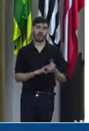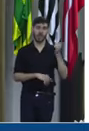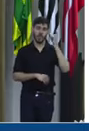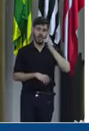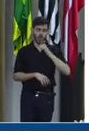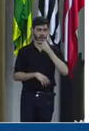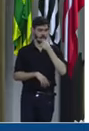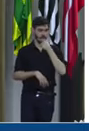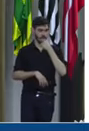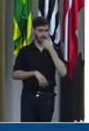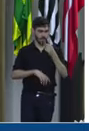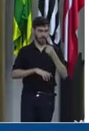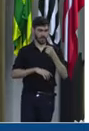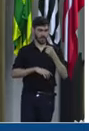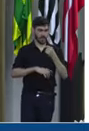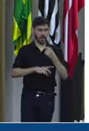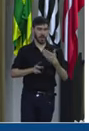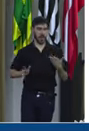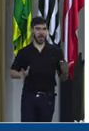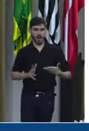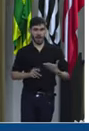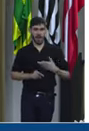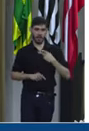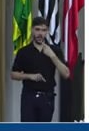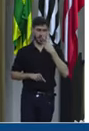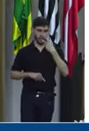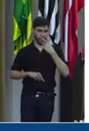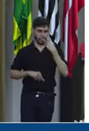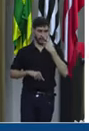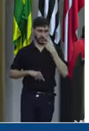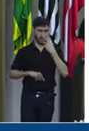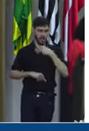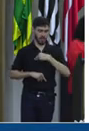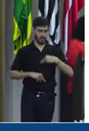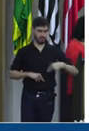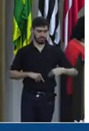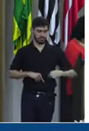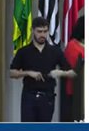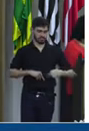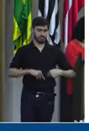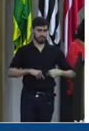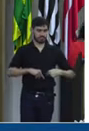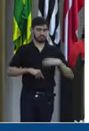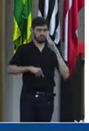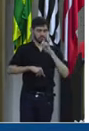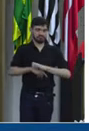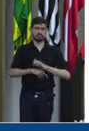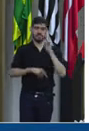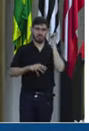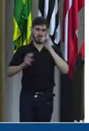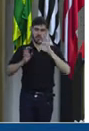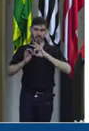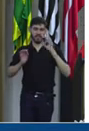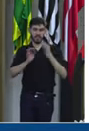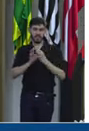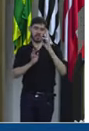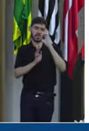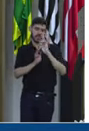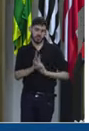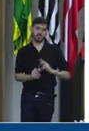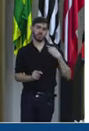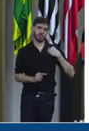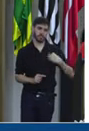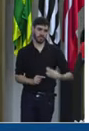Senhoras e senhores, fará uso da palavra a ministra de Estado da Mulher, da Família, dos